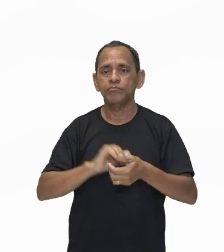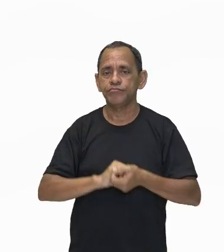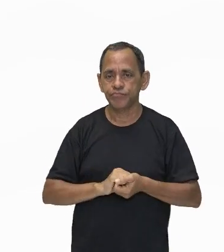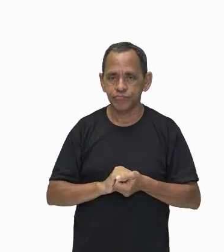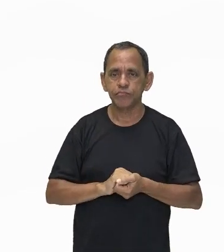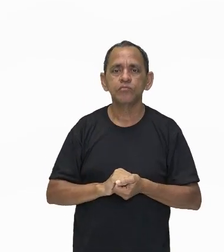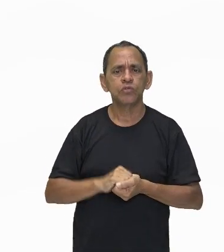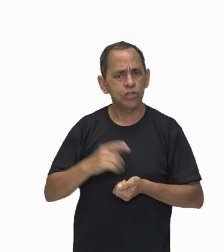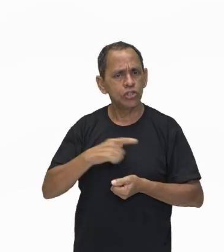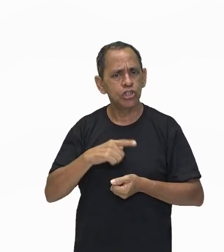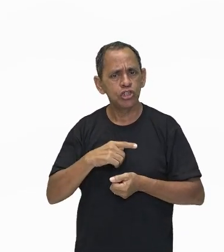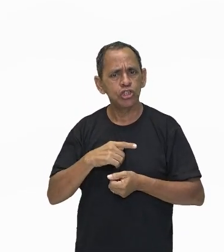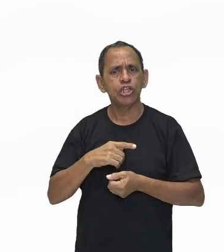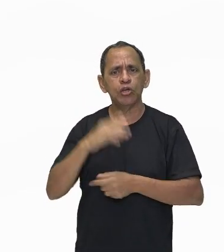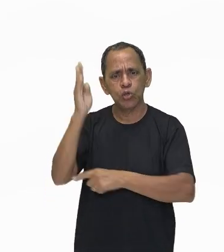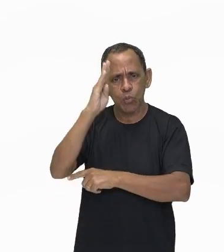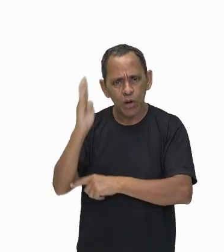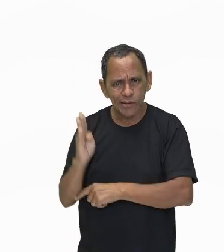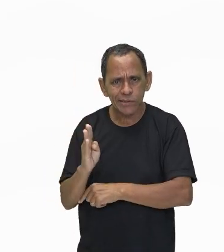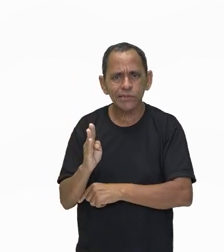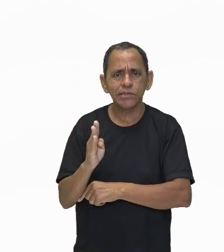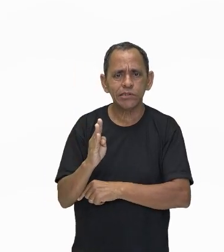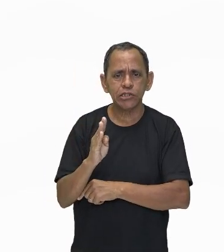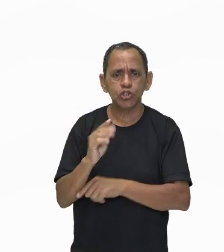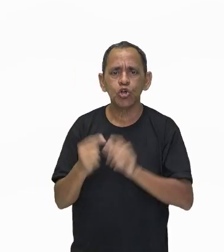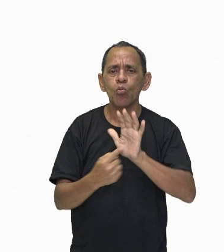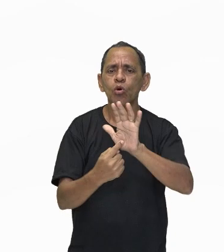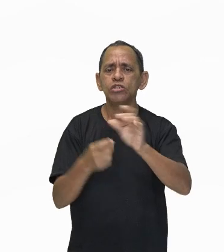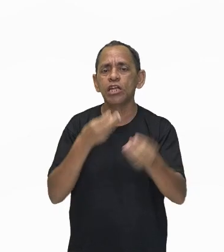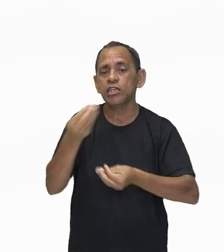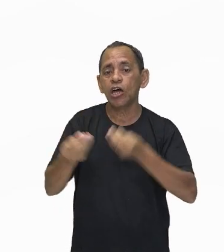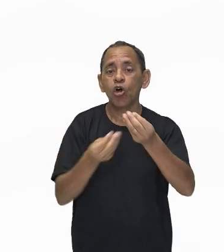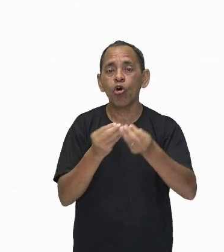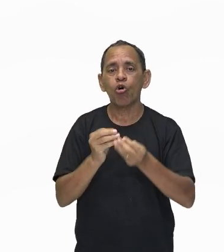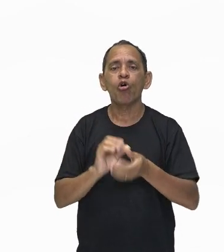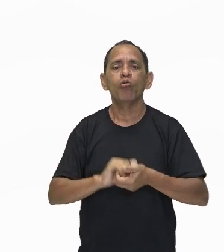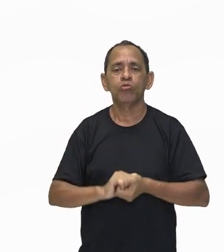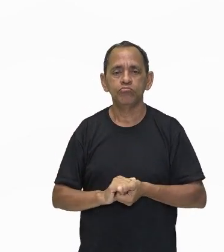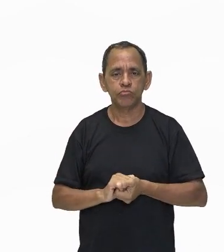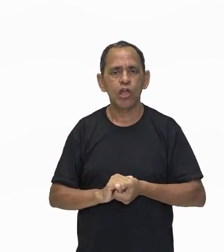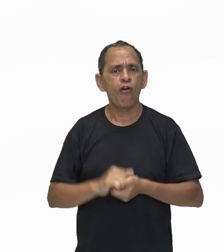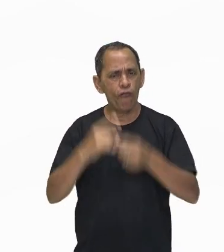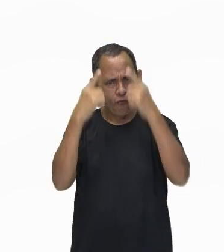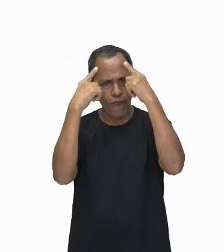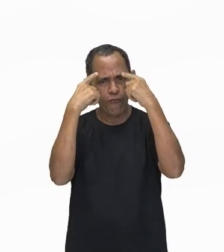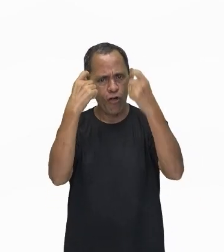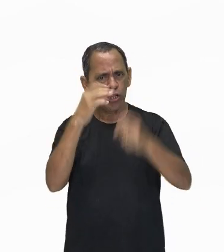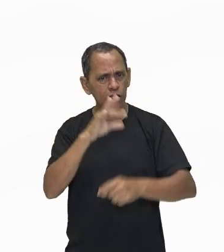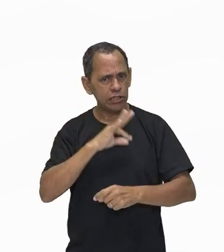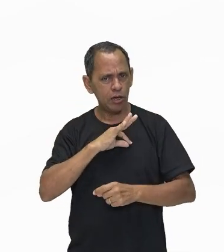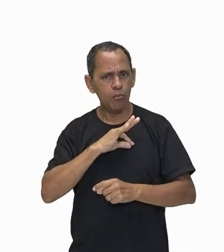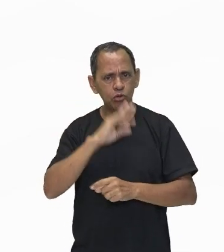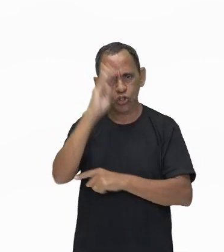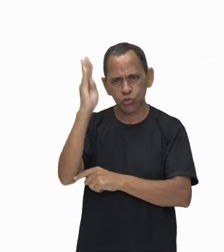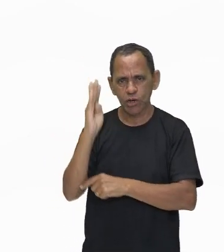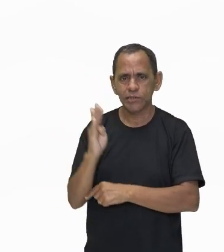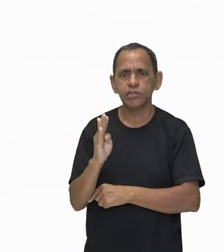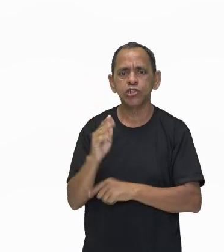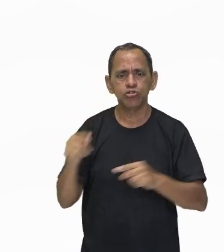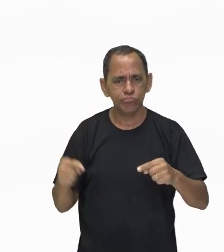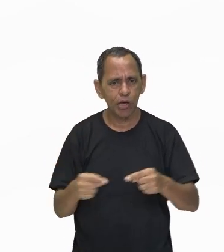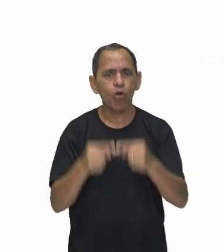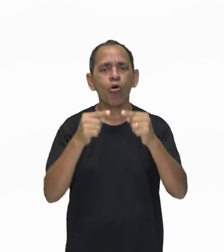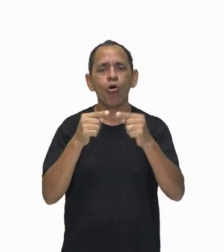a polícia brasileira, ela é apontada como uma das mais violentas do mundo, conforme os dados